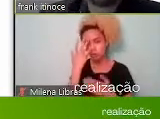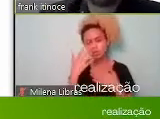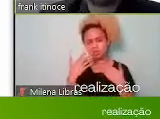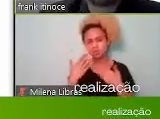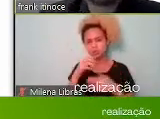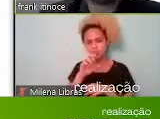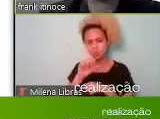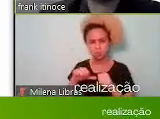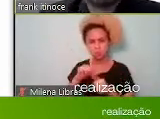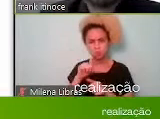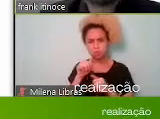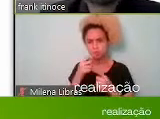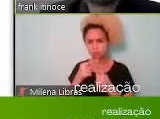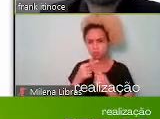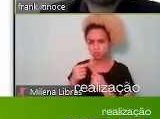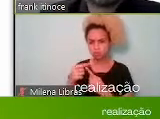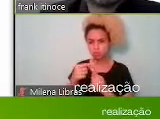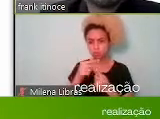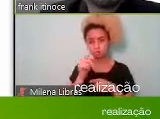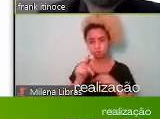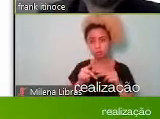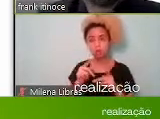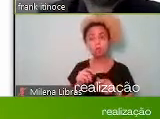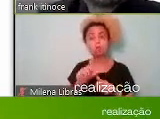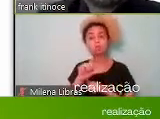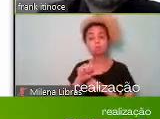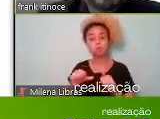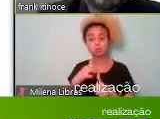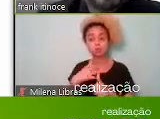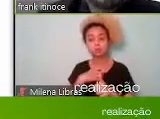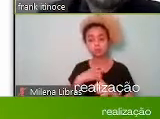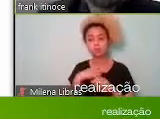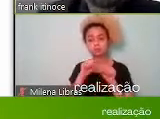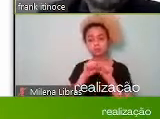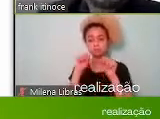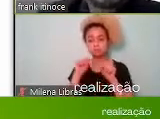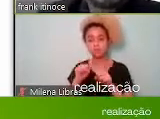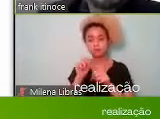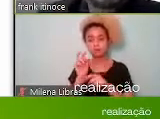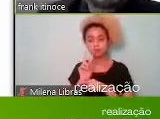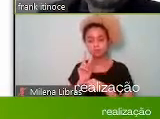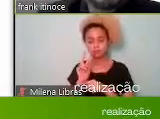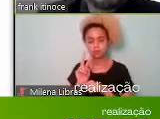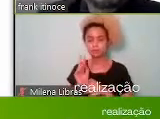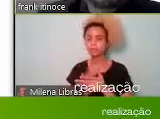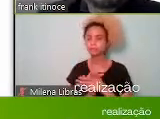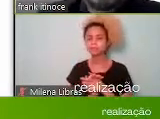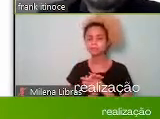o tipo de população, muda o sistema de proteção. E agora